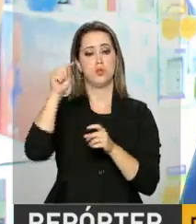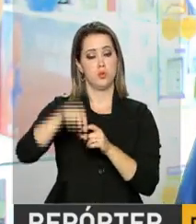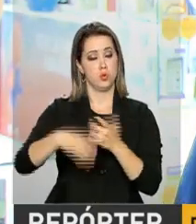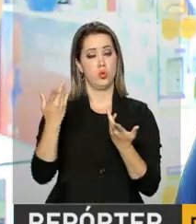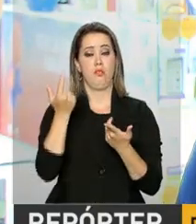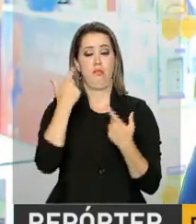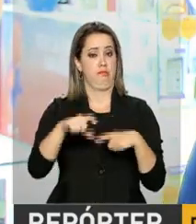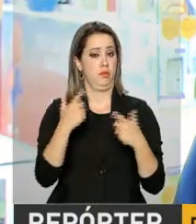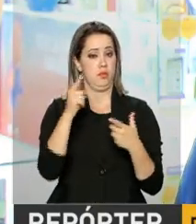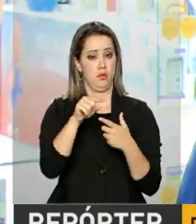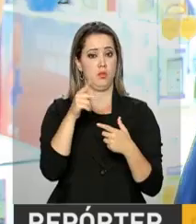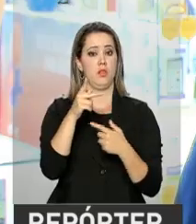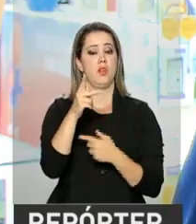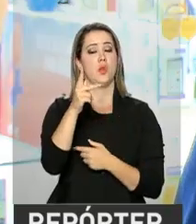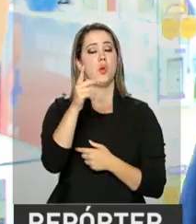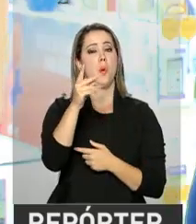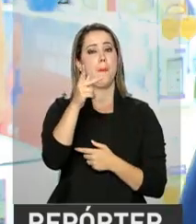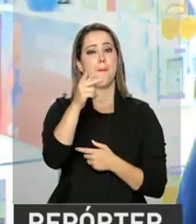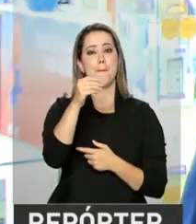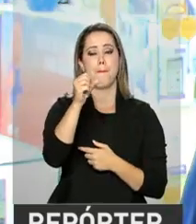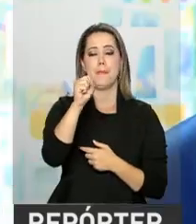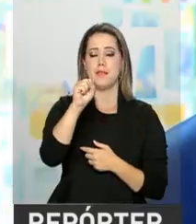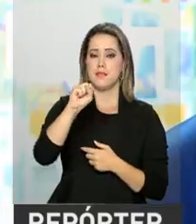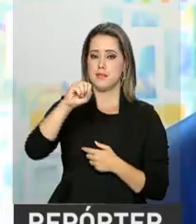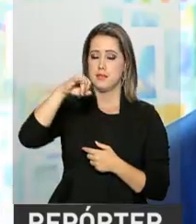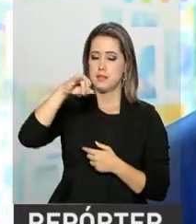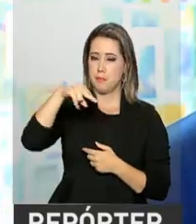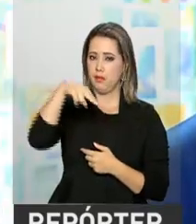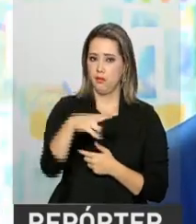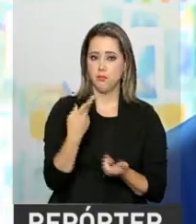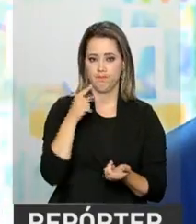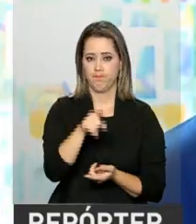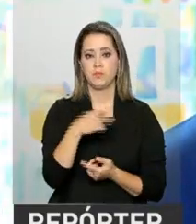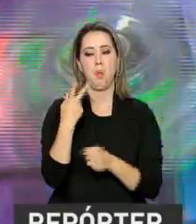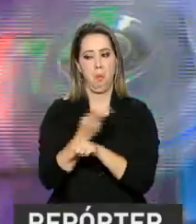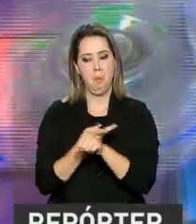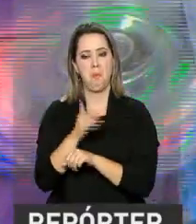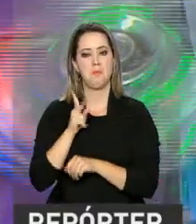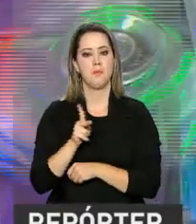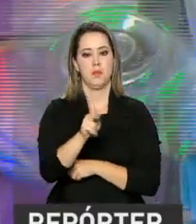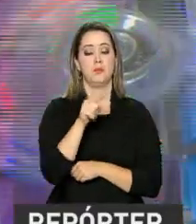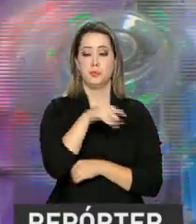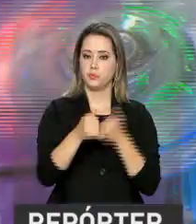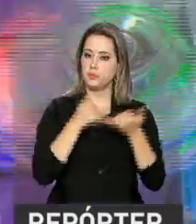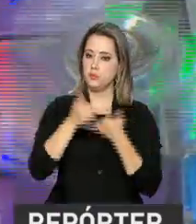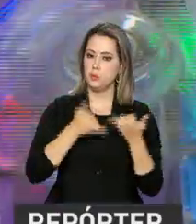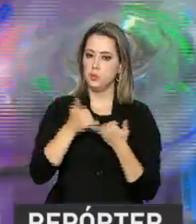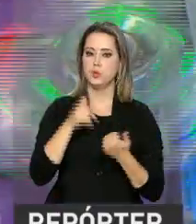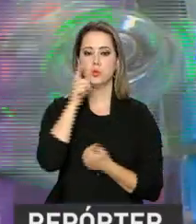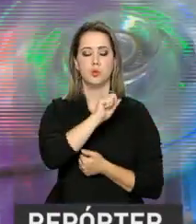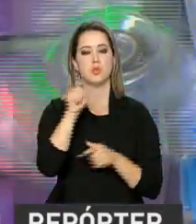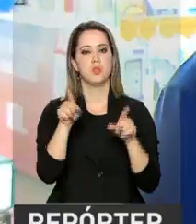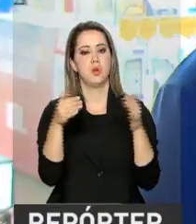né? É o hand spinner, e tem muita procura mesmo. Márcio garante que por aqui a brincadeira conquistou até